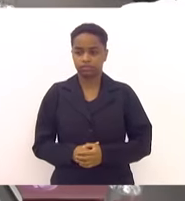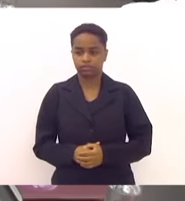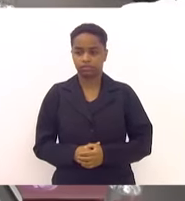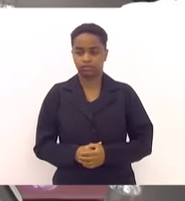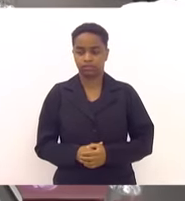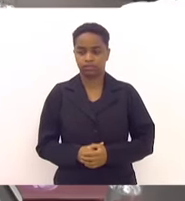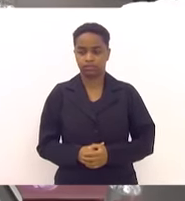e